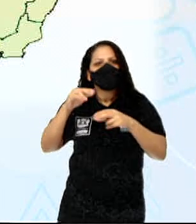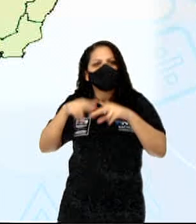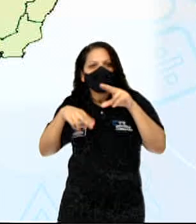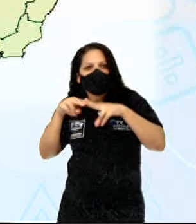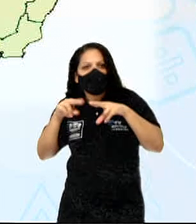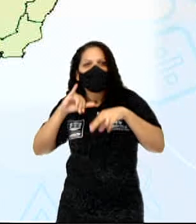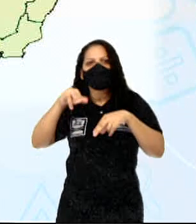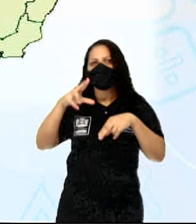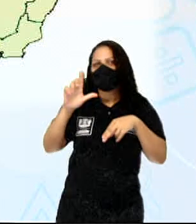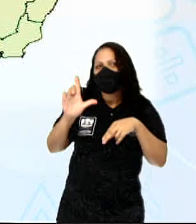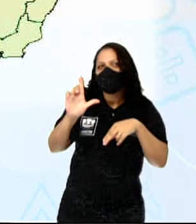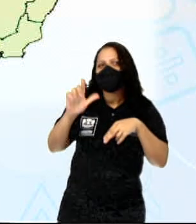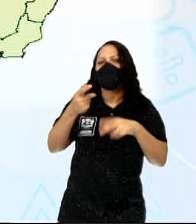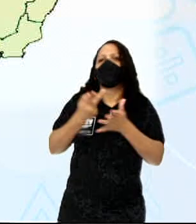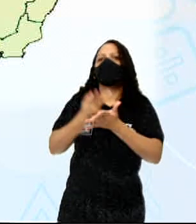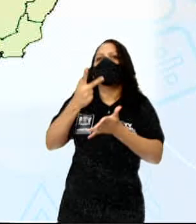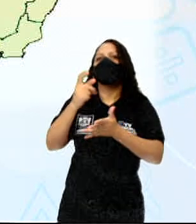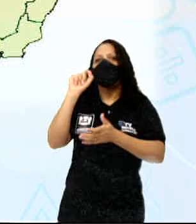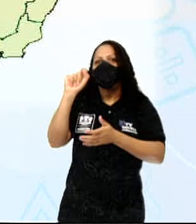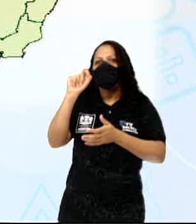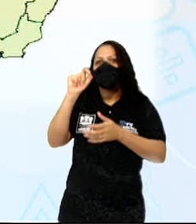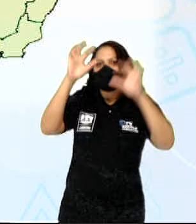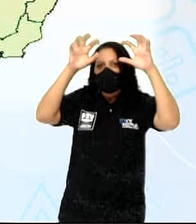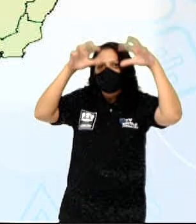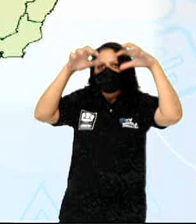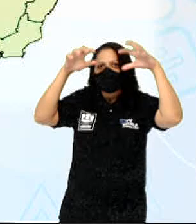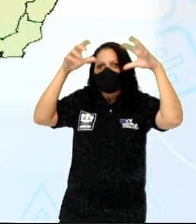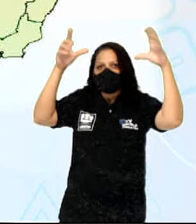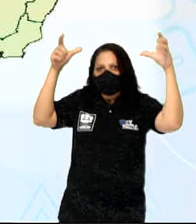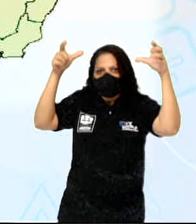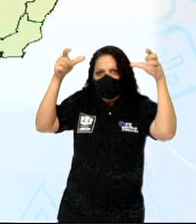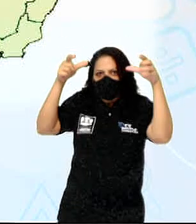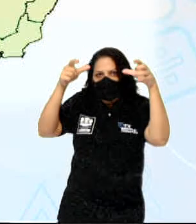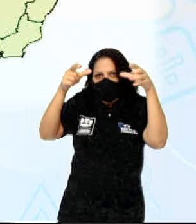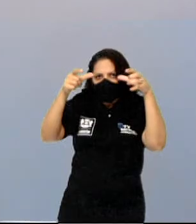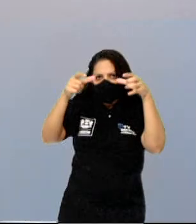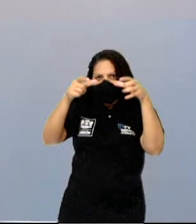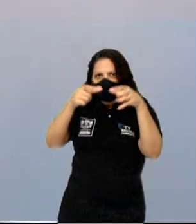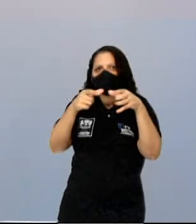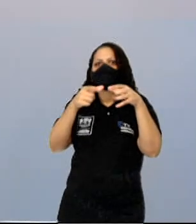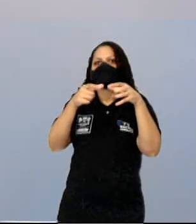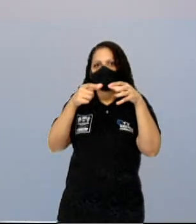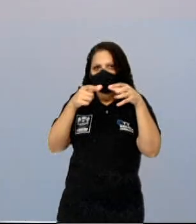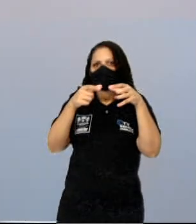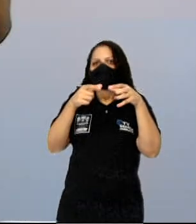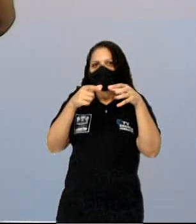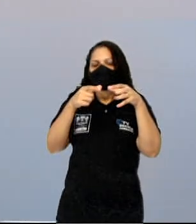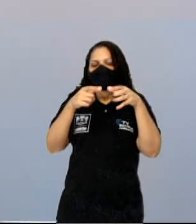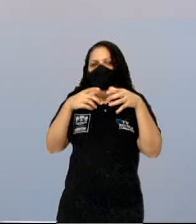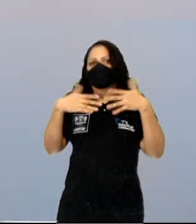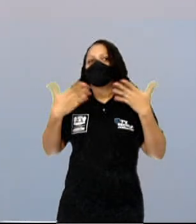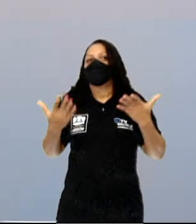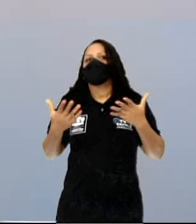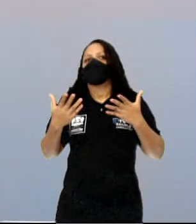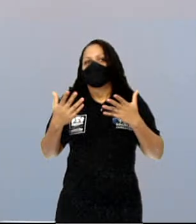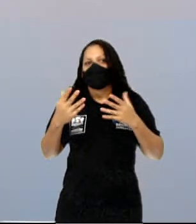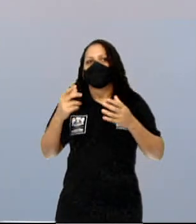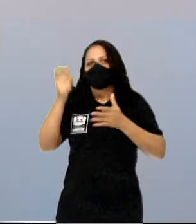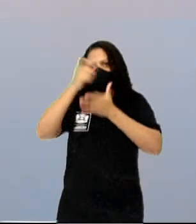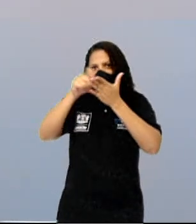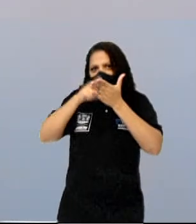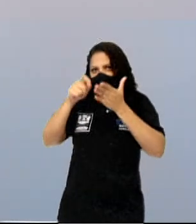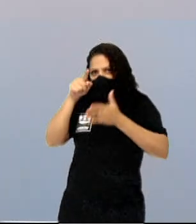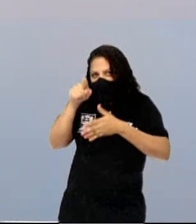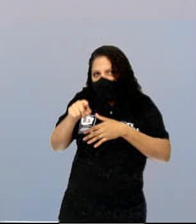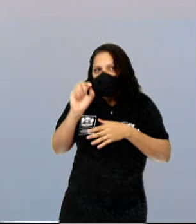vendo que acontece? As chuvas diminuem drasticamente. Então, confere aqui comigo, aqui na tela. Anote aí, o clima do Cerrado é